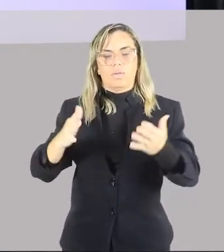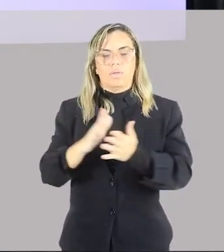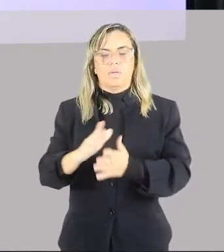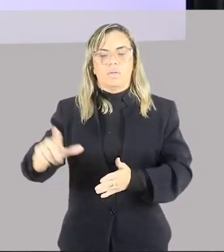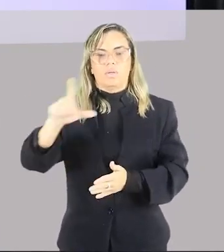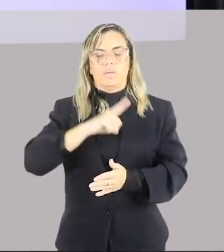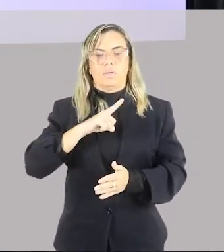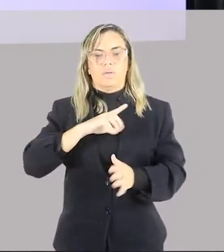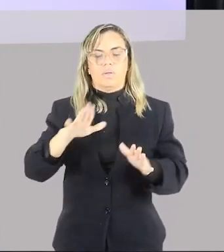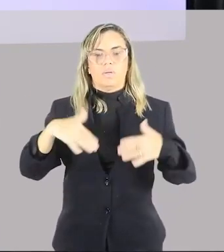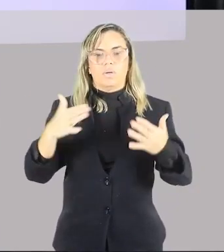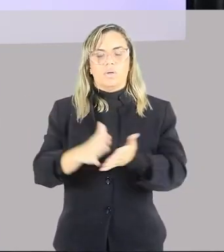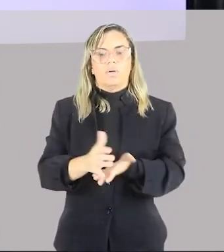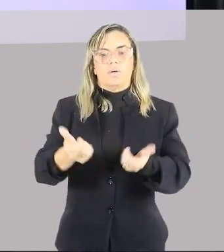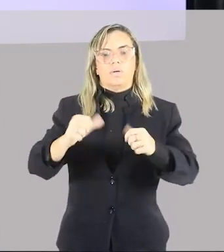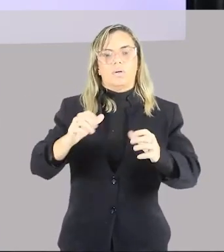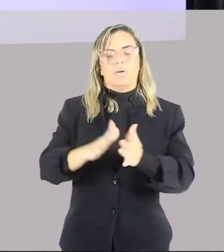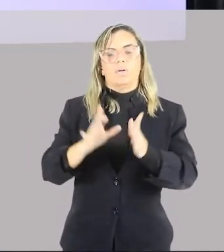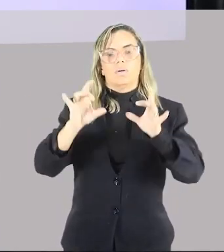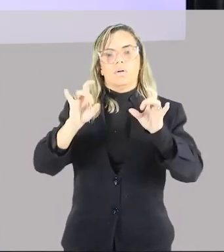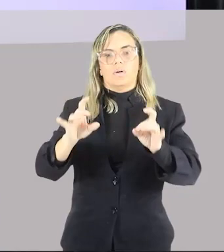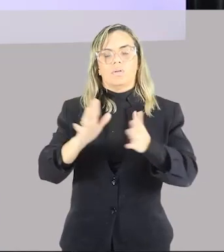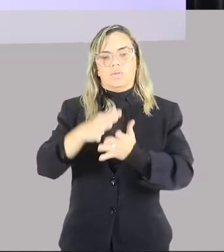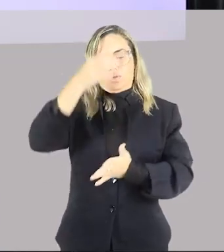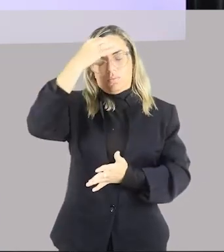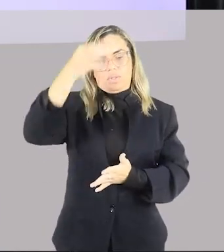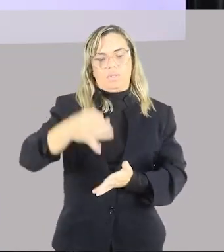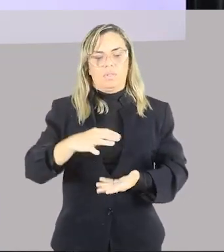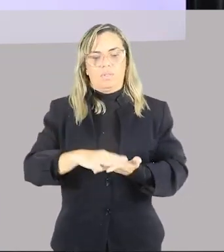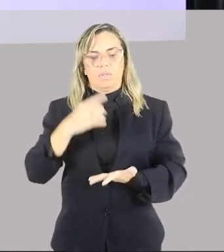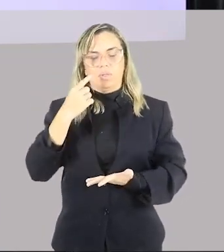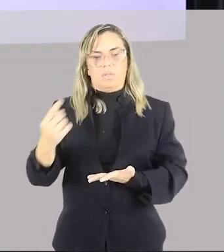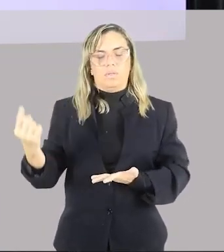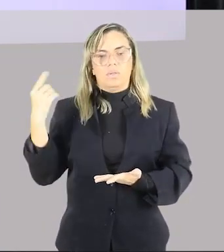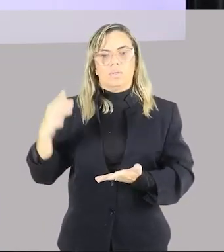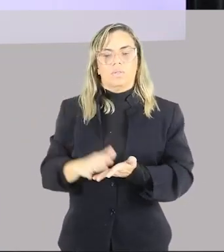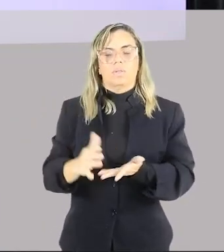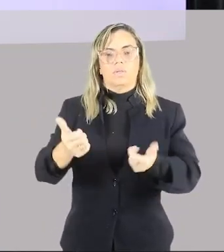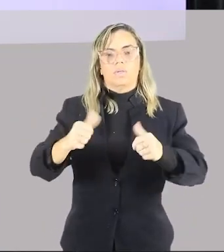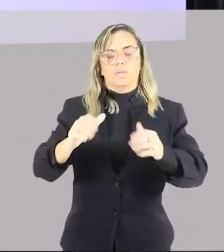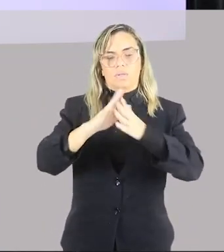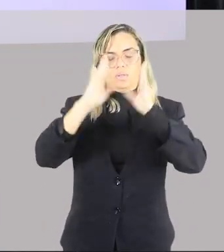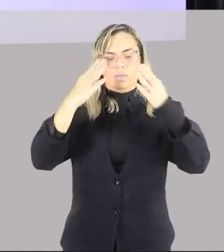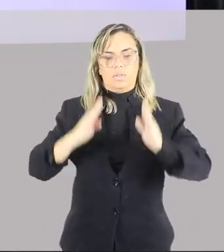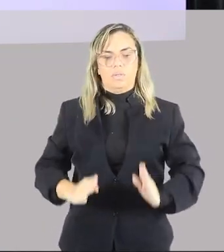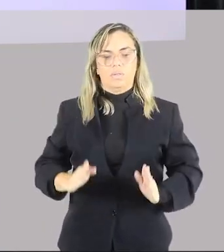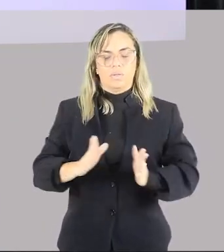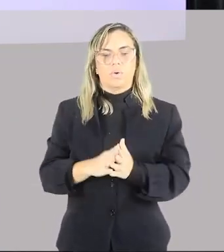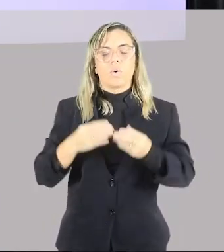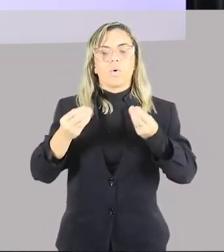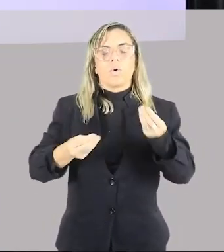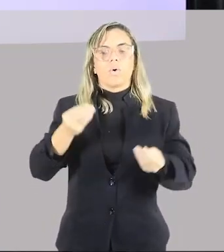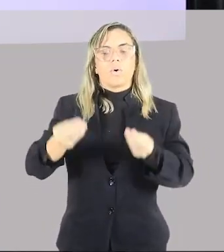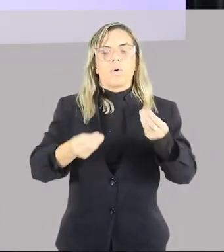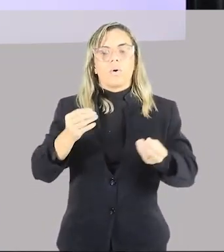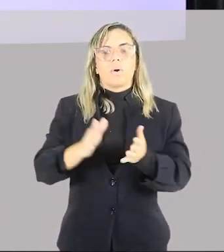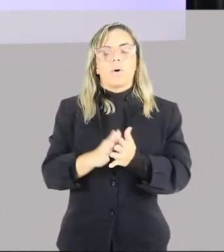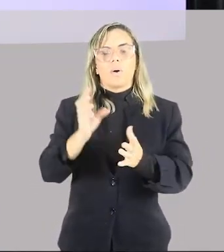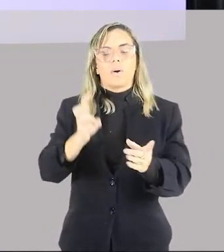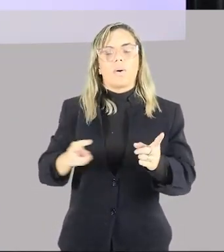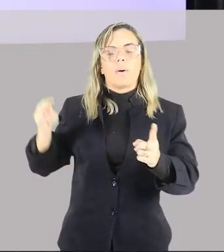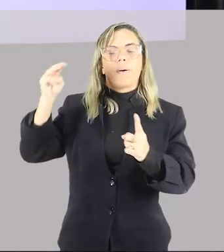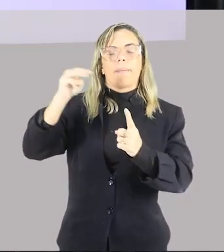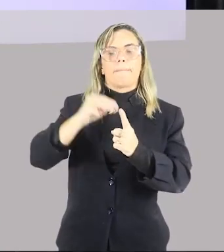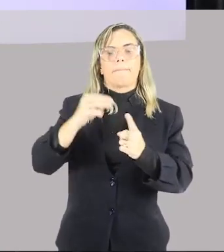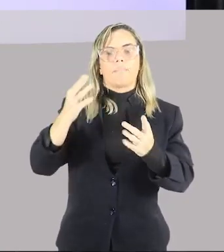você também passará por uma avaliação especial de desempenho. Essas avaliações vão determinar se você cumpriu as metas, se